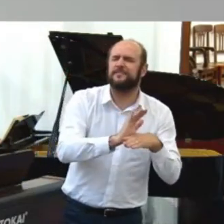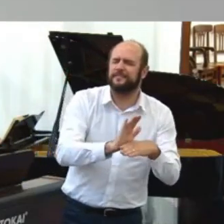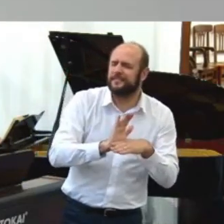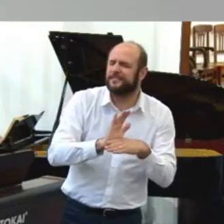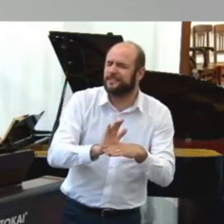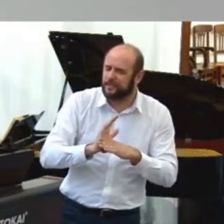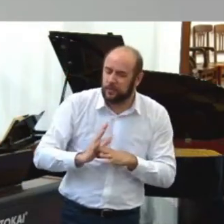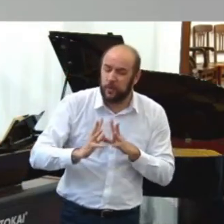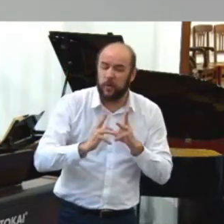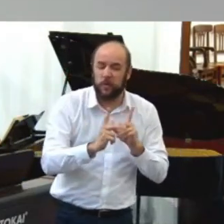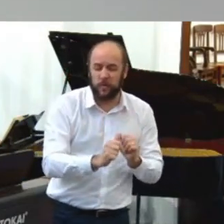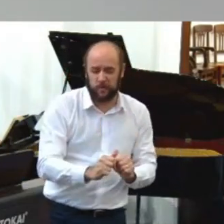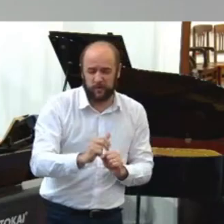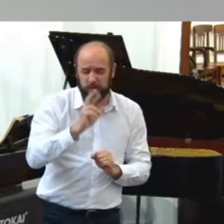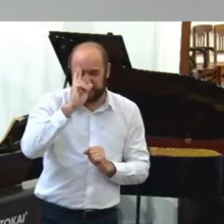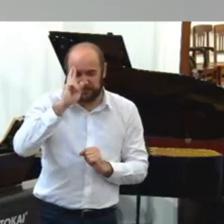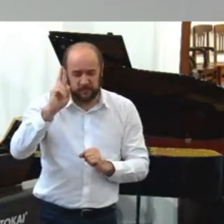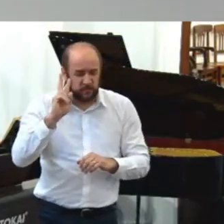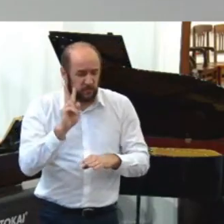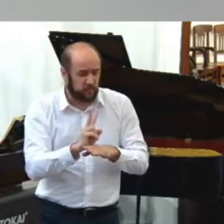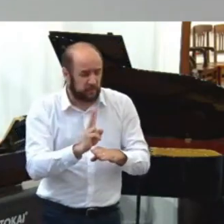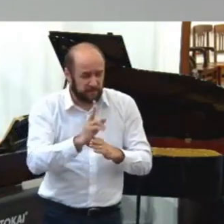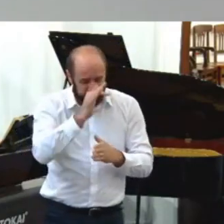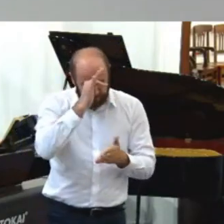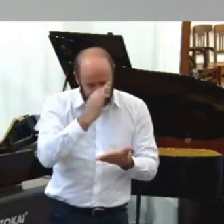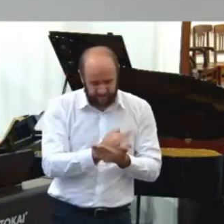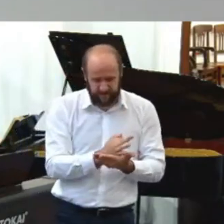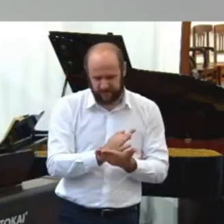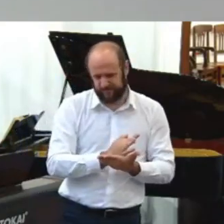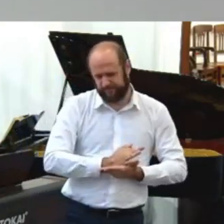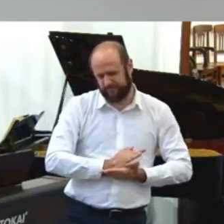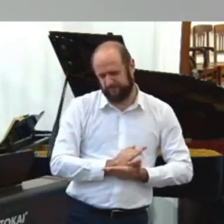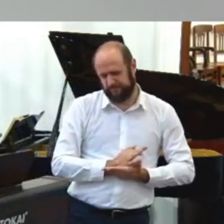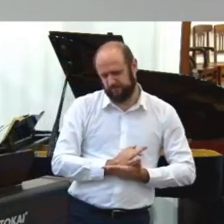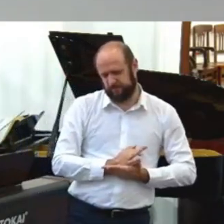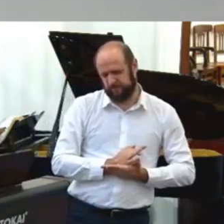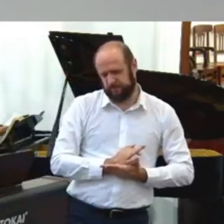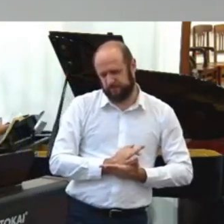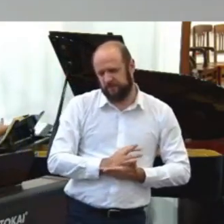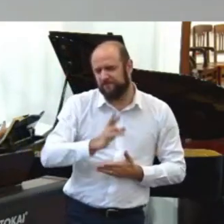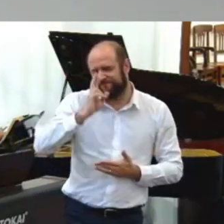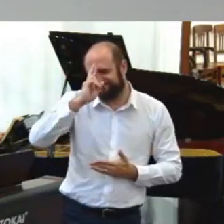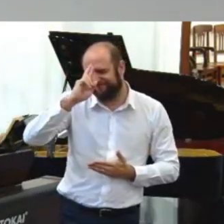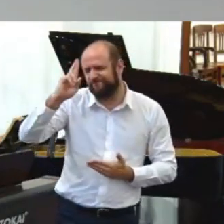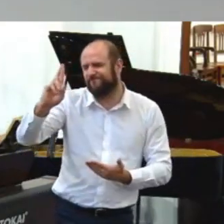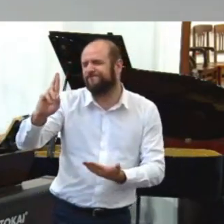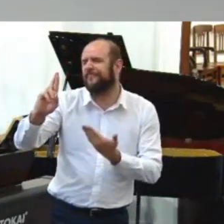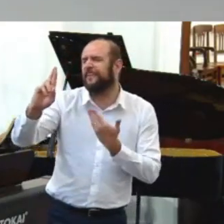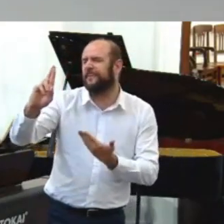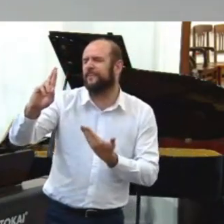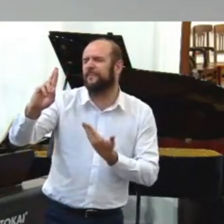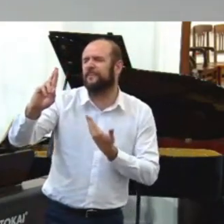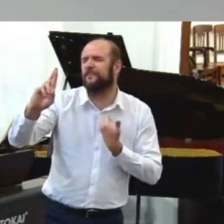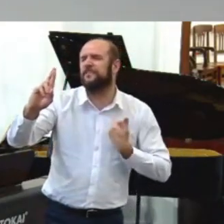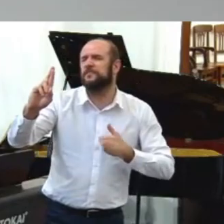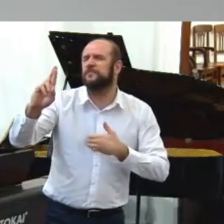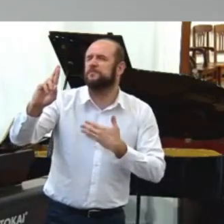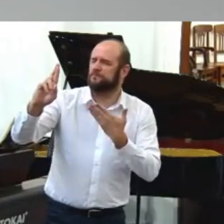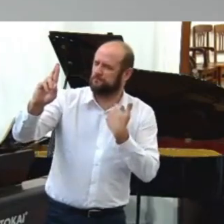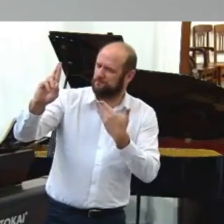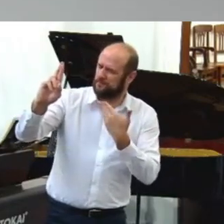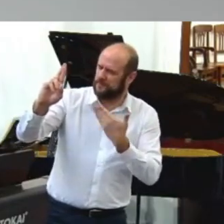ajuda, preserva a fé delas. É contigo, Senhor. Nós estamos conversando